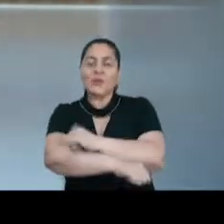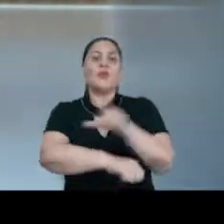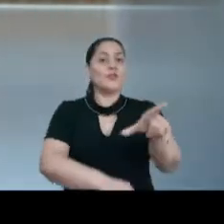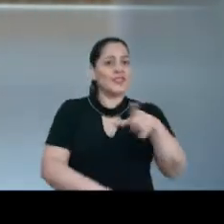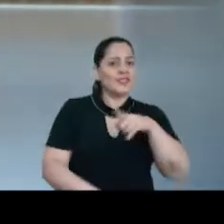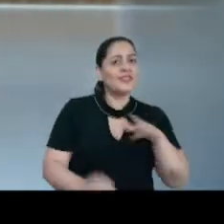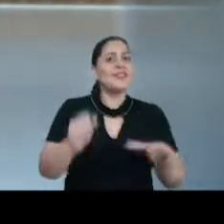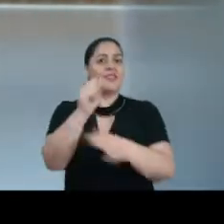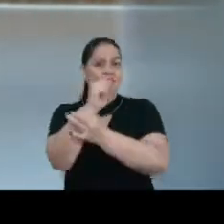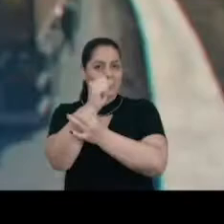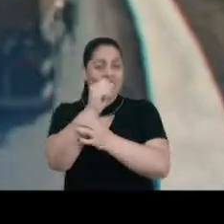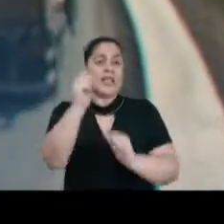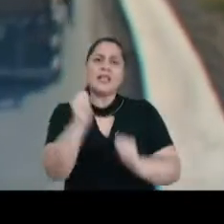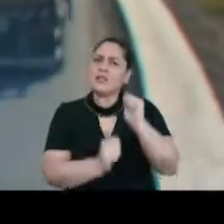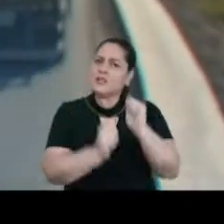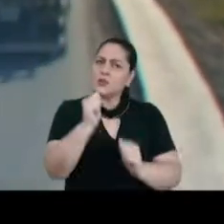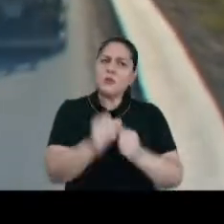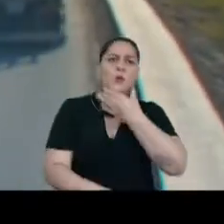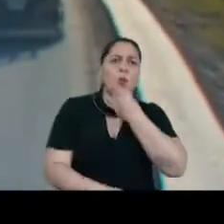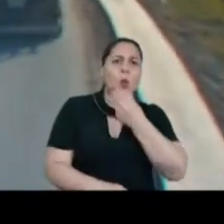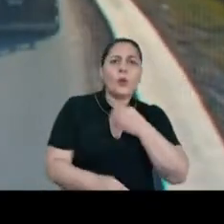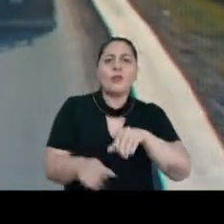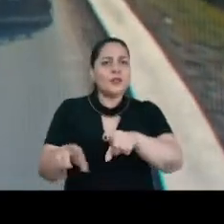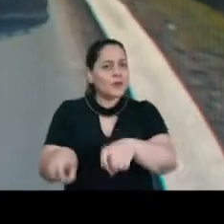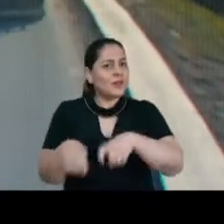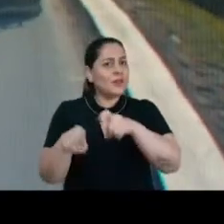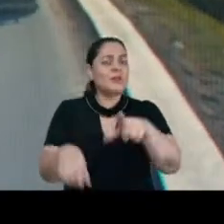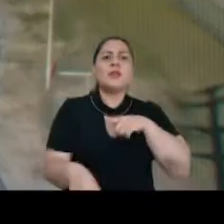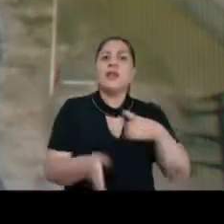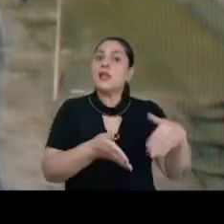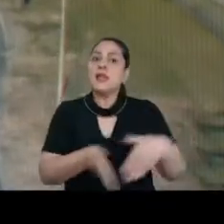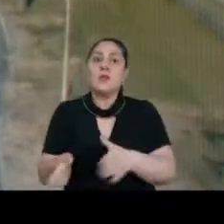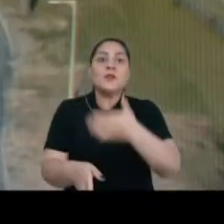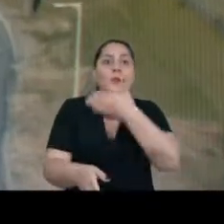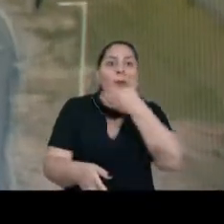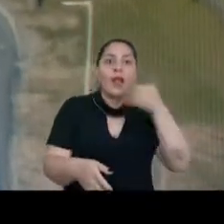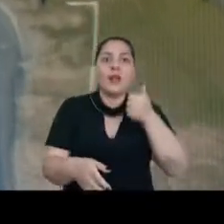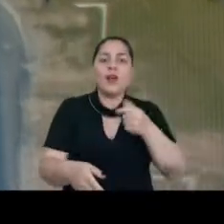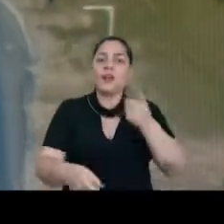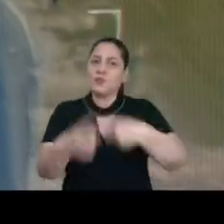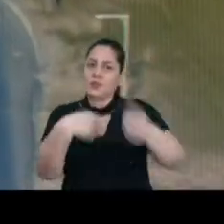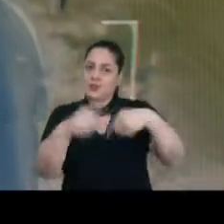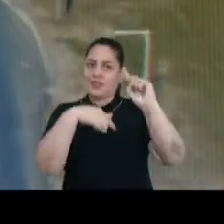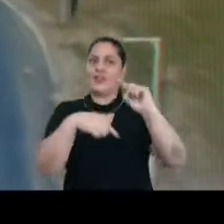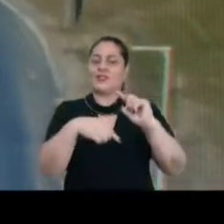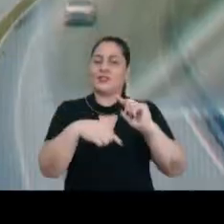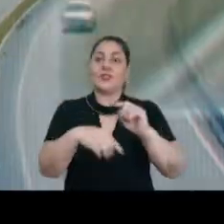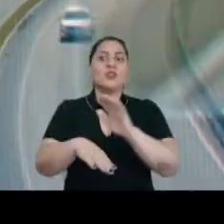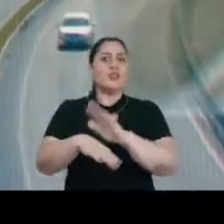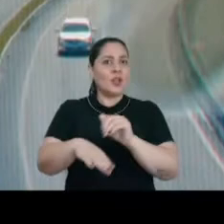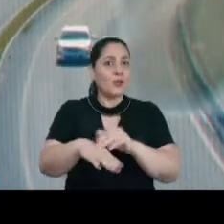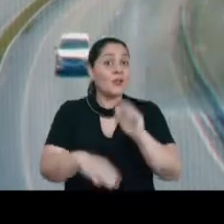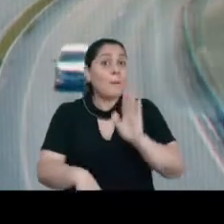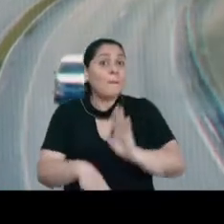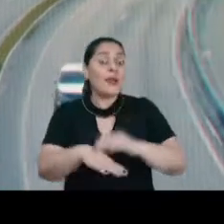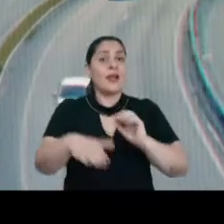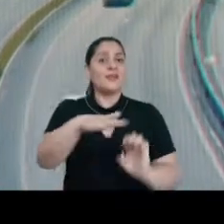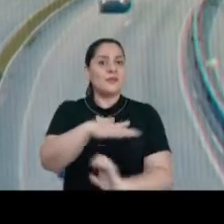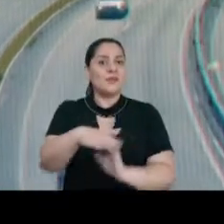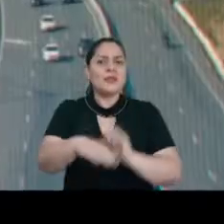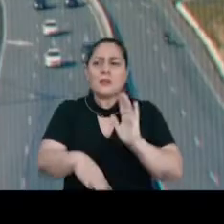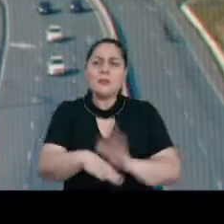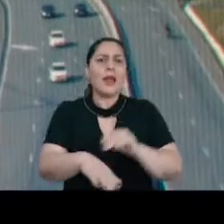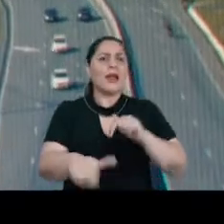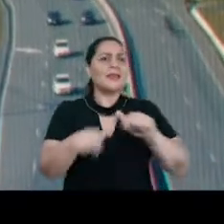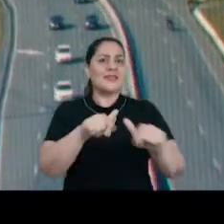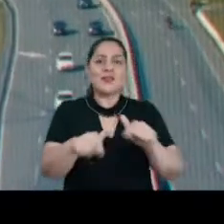aeroportos, você tem mais segurança. E as indústrias e os produtores rurais têm caminhos melhores para prosperar. Tudo isso atrai mais